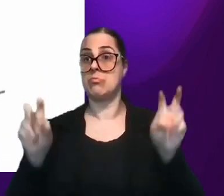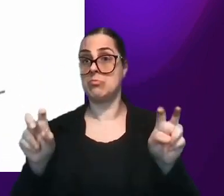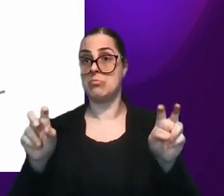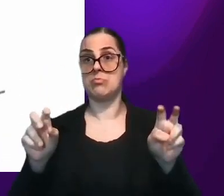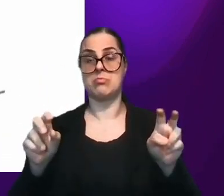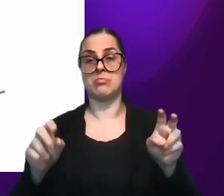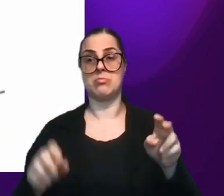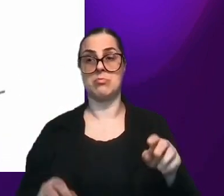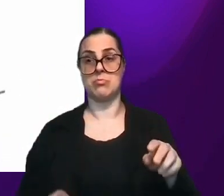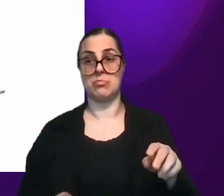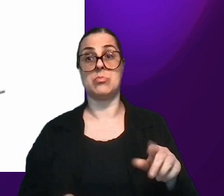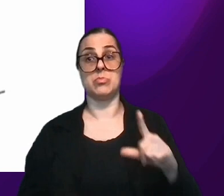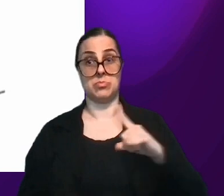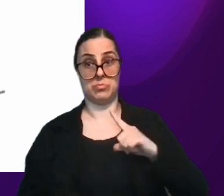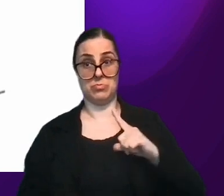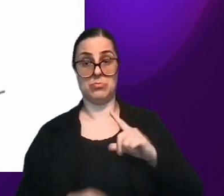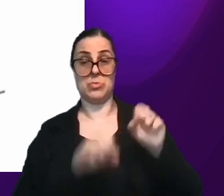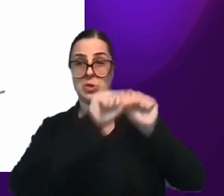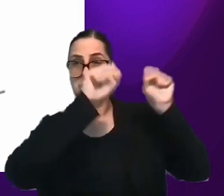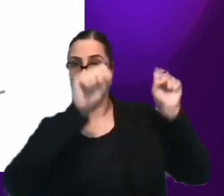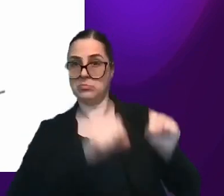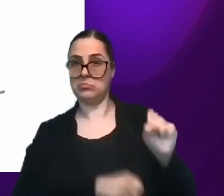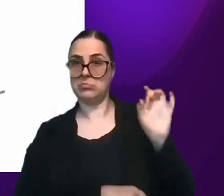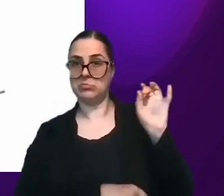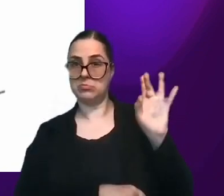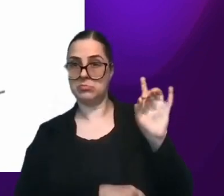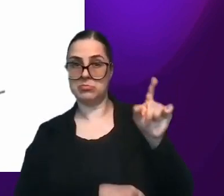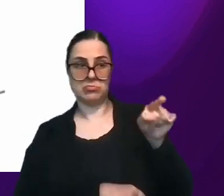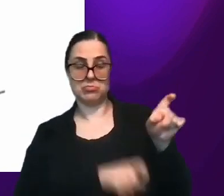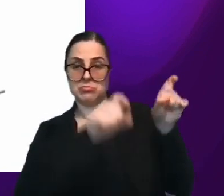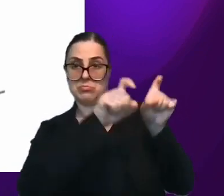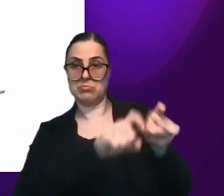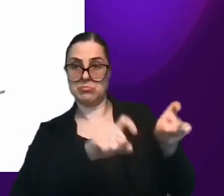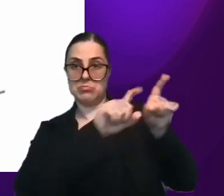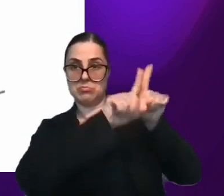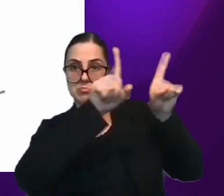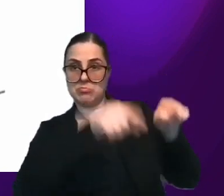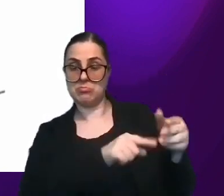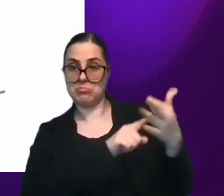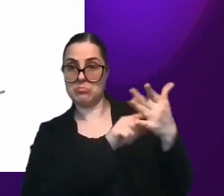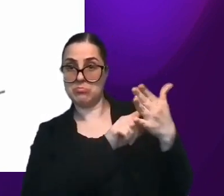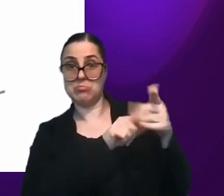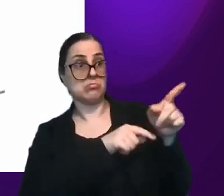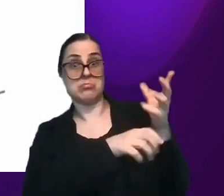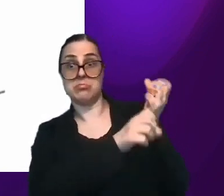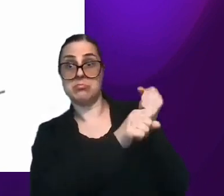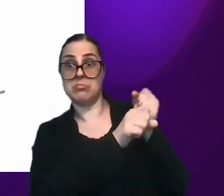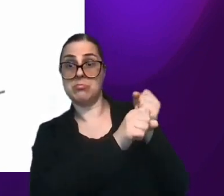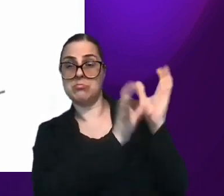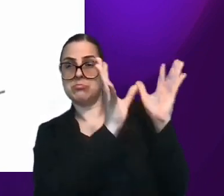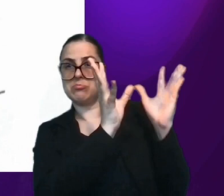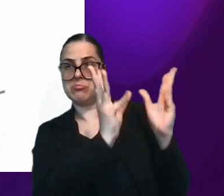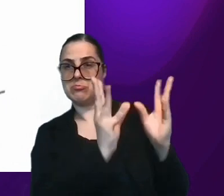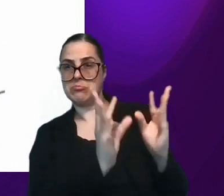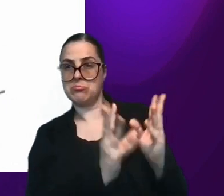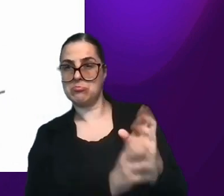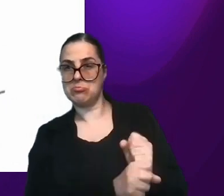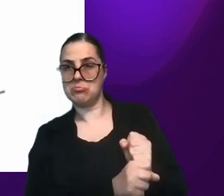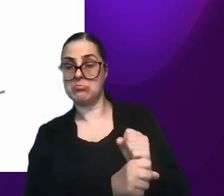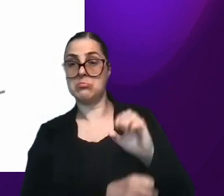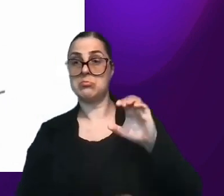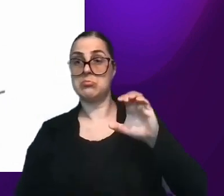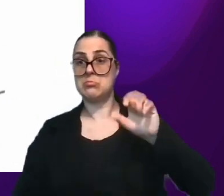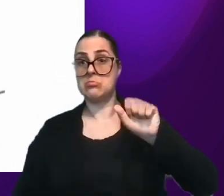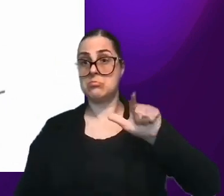sistemas automatizados, o que eles calculam é, a partir do algoritmo, o quanto de cálcio se imagina que